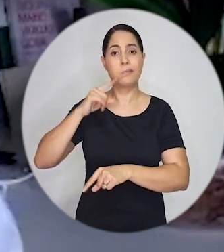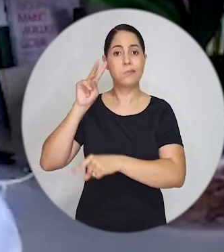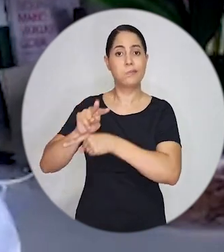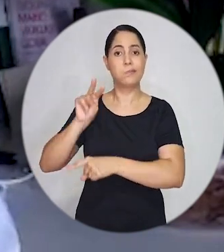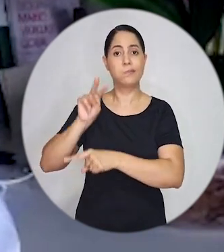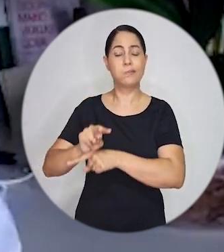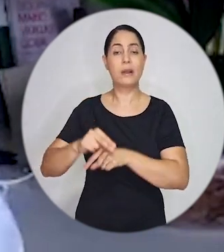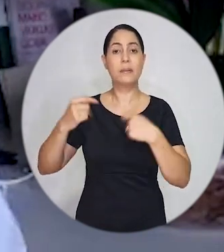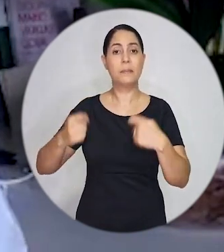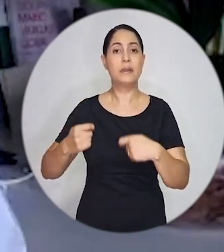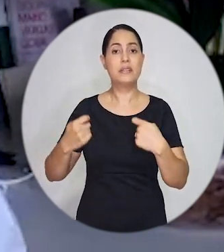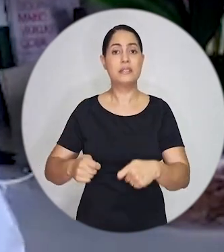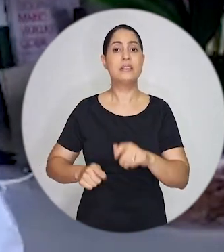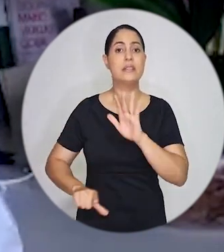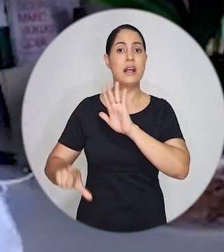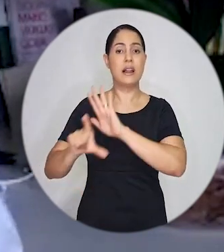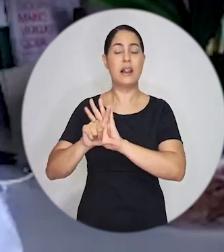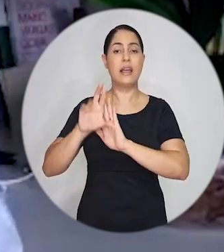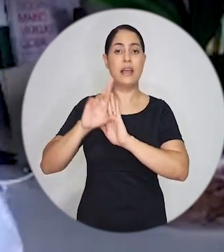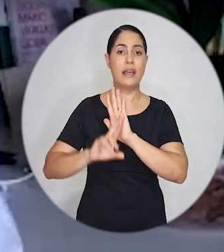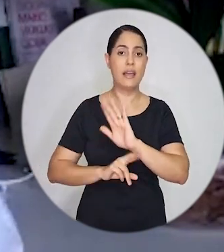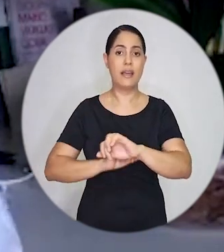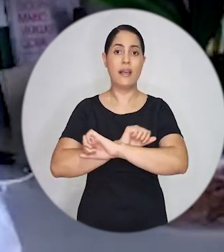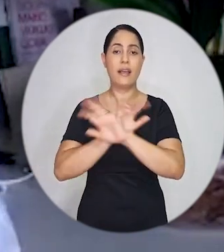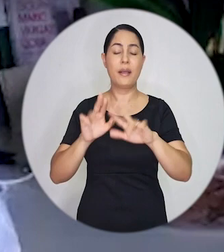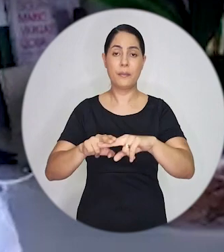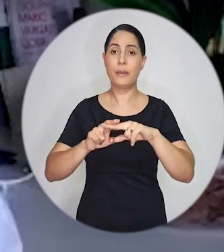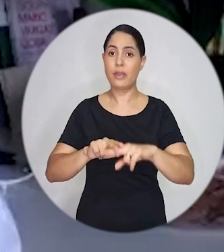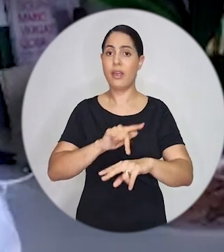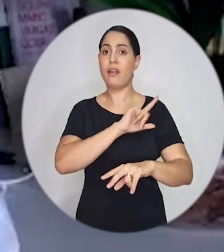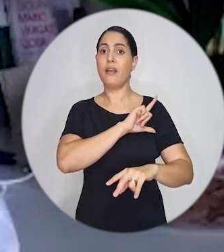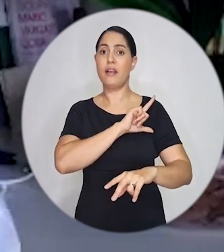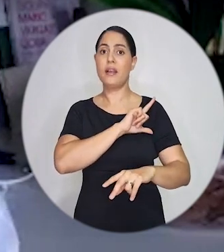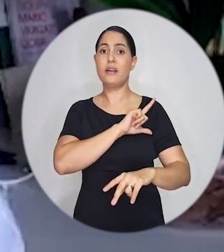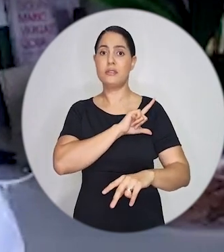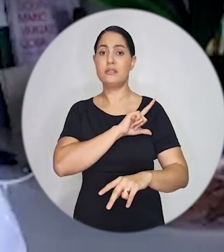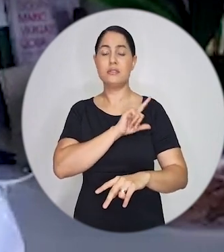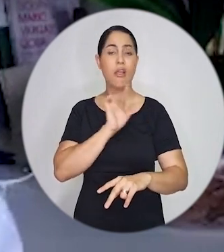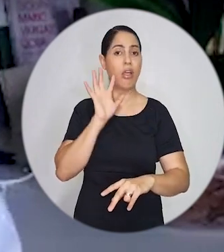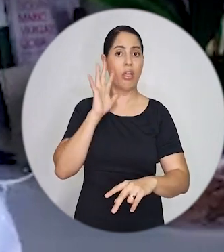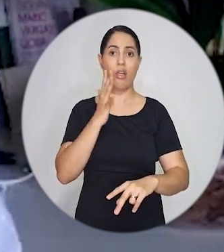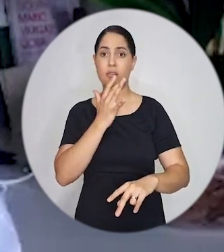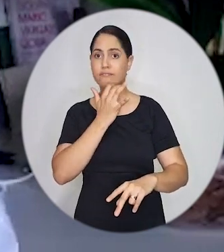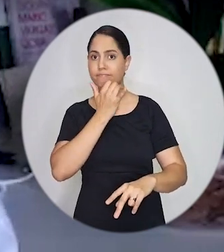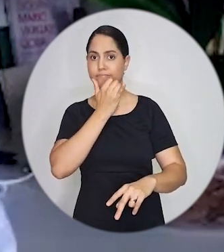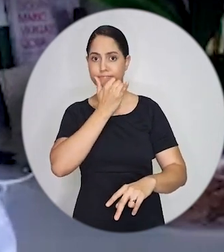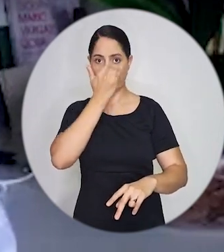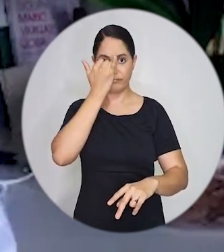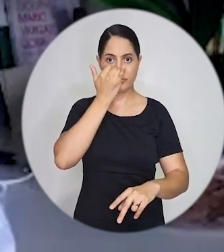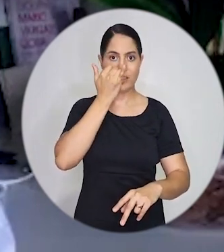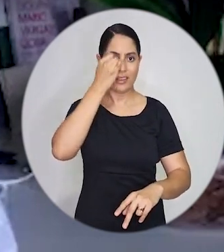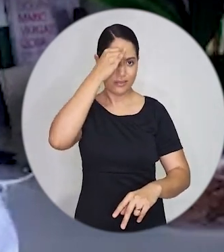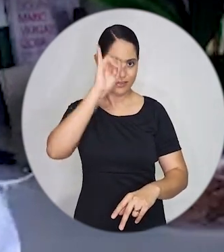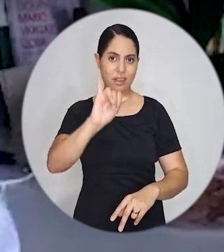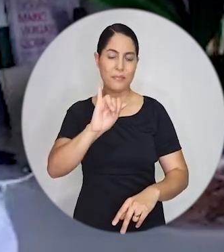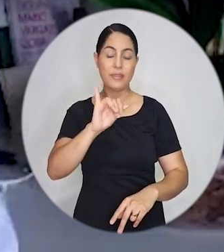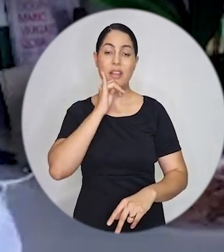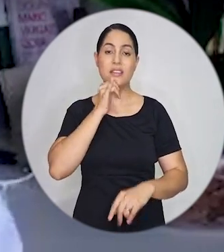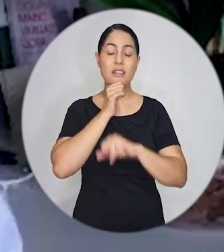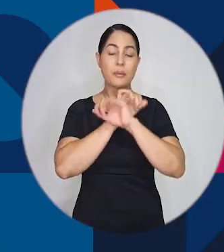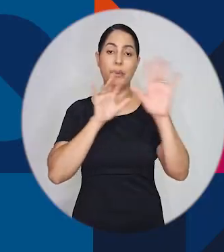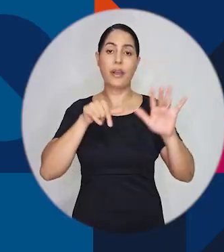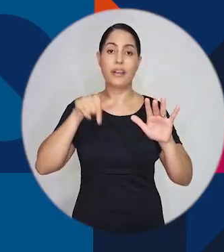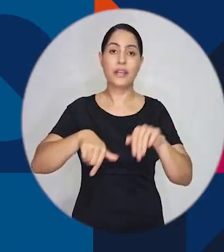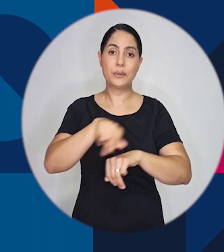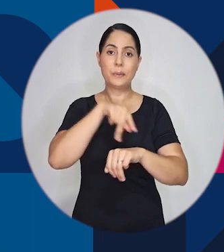protetivas possam ser implantadas o quanto antes na nossa legislação, porque preventivamente poderão evitar algo mais grave, como nós